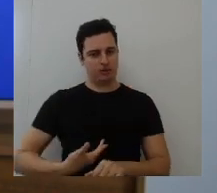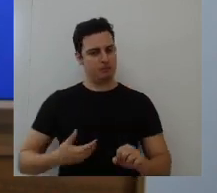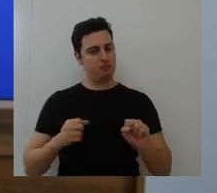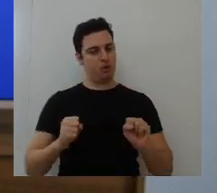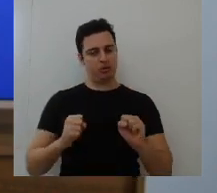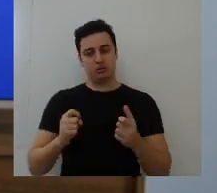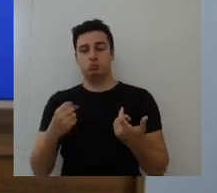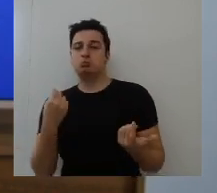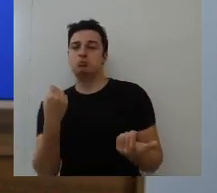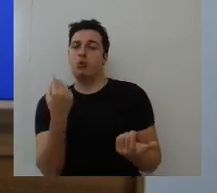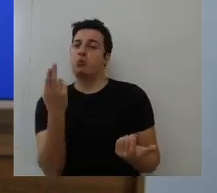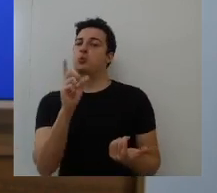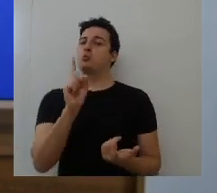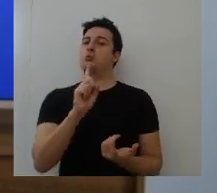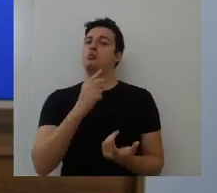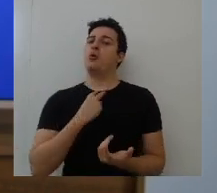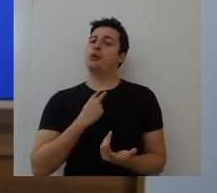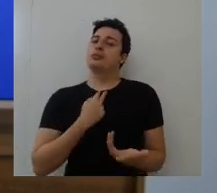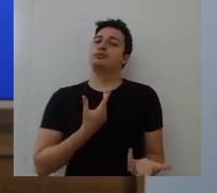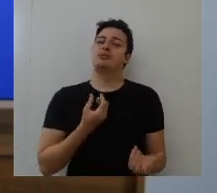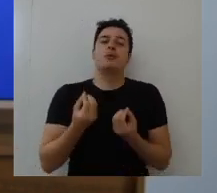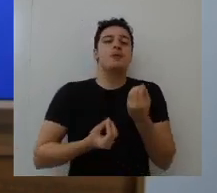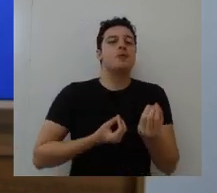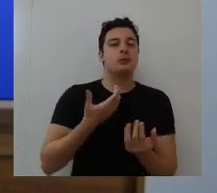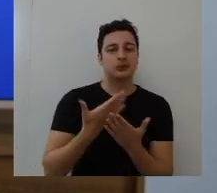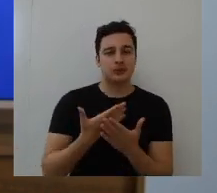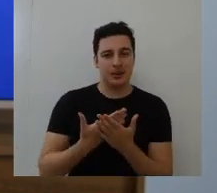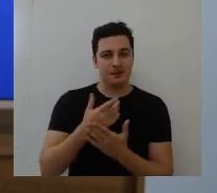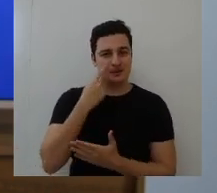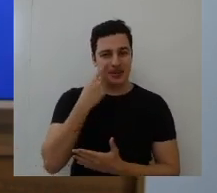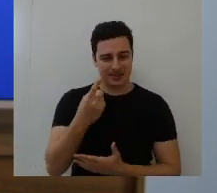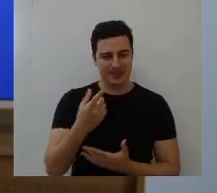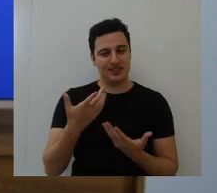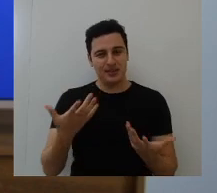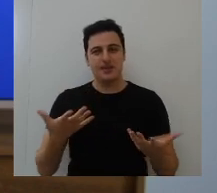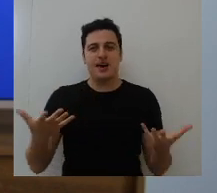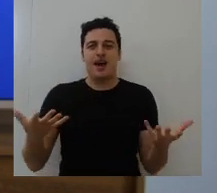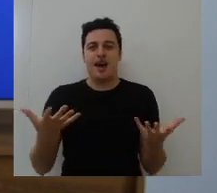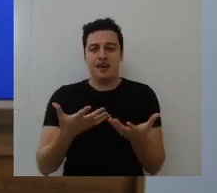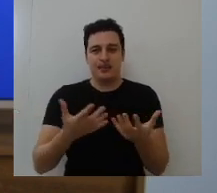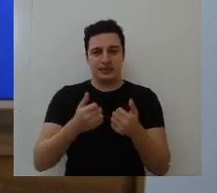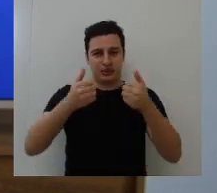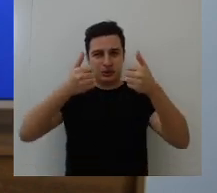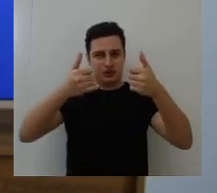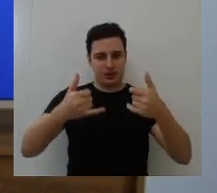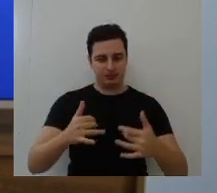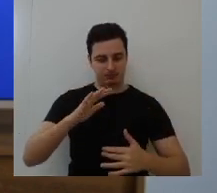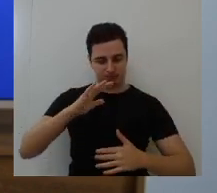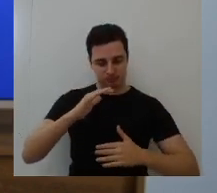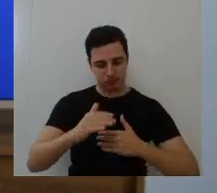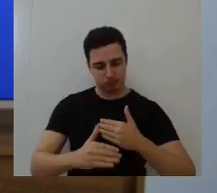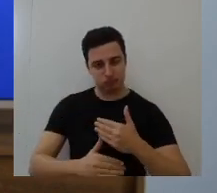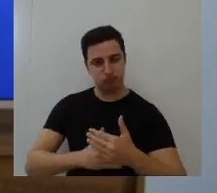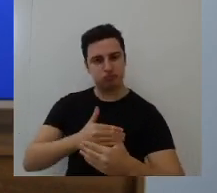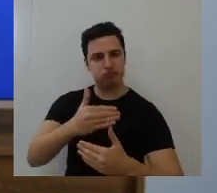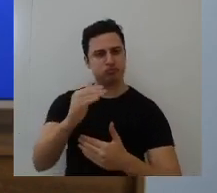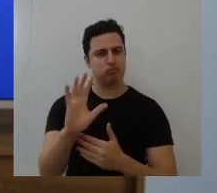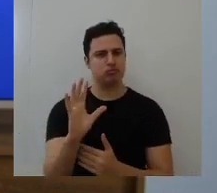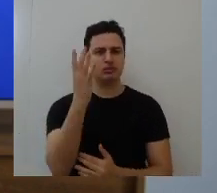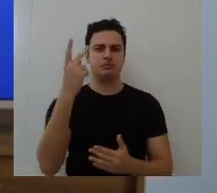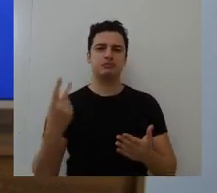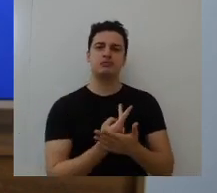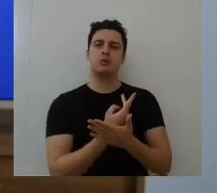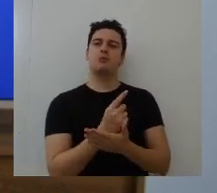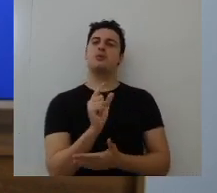de agora que essa diferenciação vai gerar também uma série de consequências boas